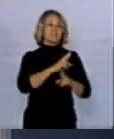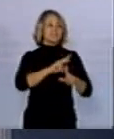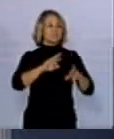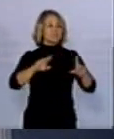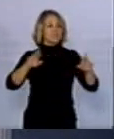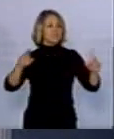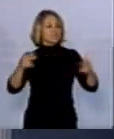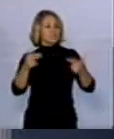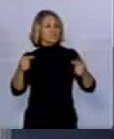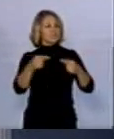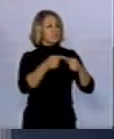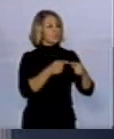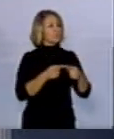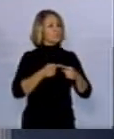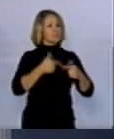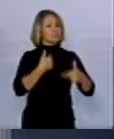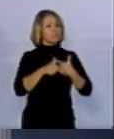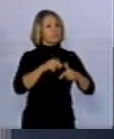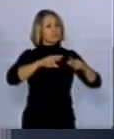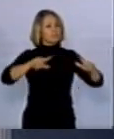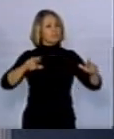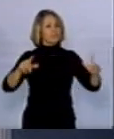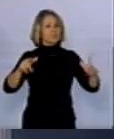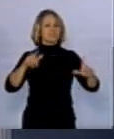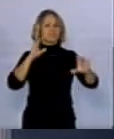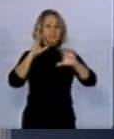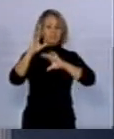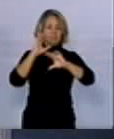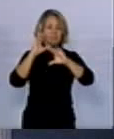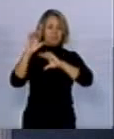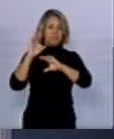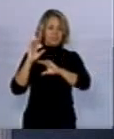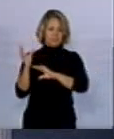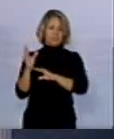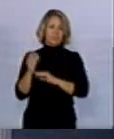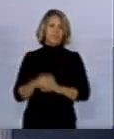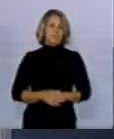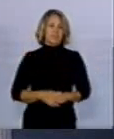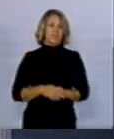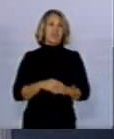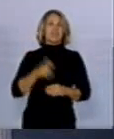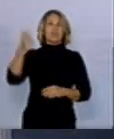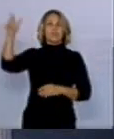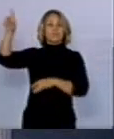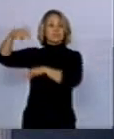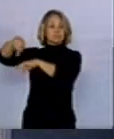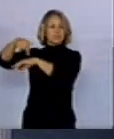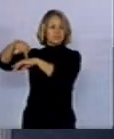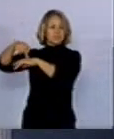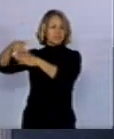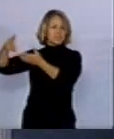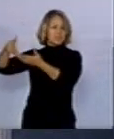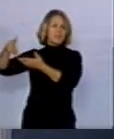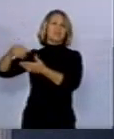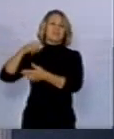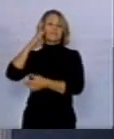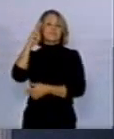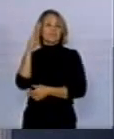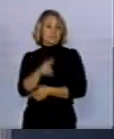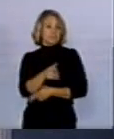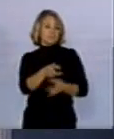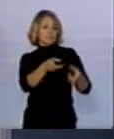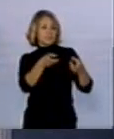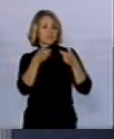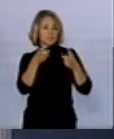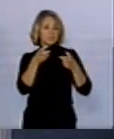enfim, que combinam diferentes serviços de telecomunicações. No cenário internacional também, senhor ministro, nós verificamos que